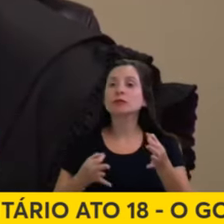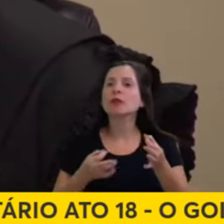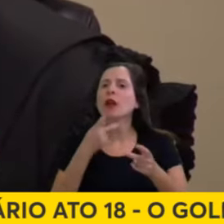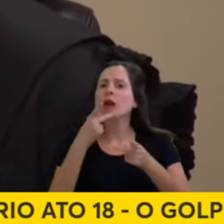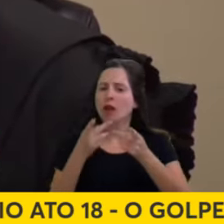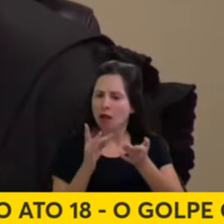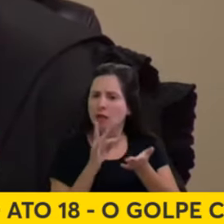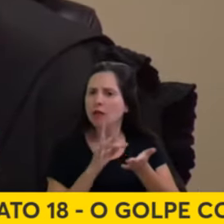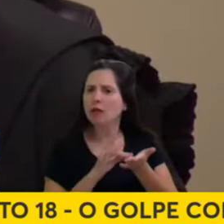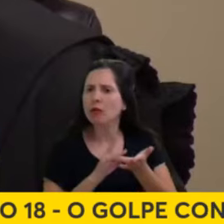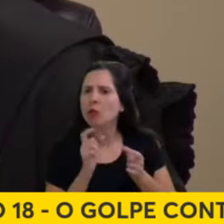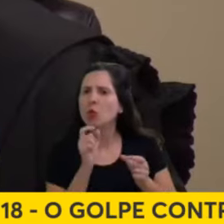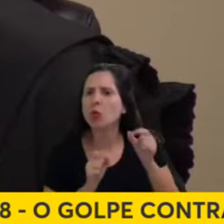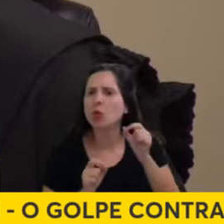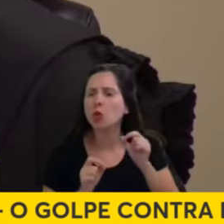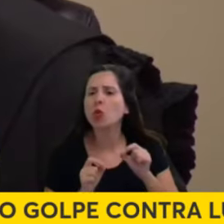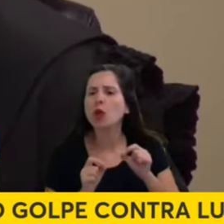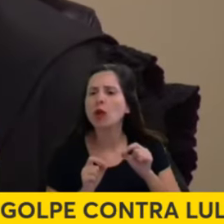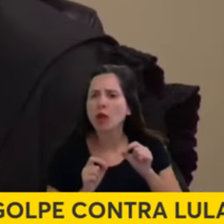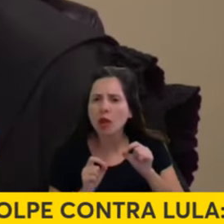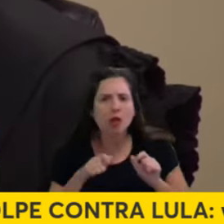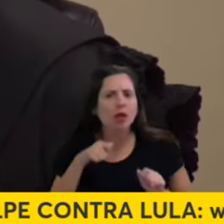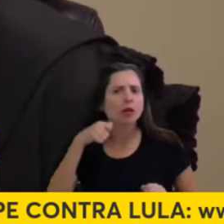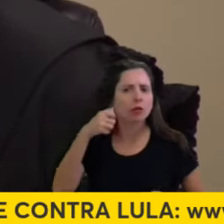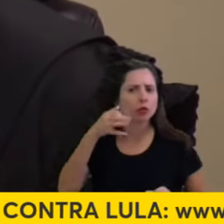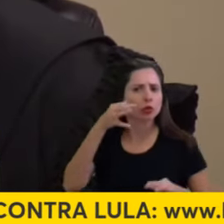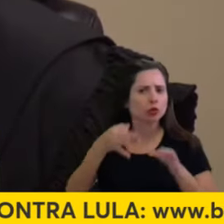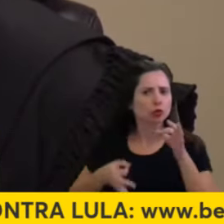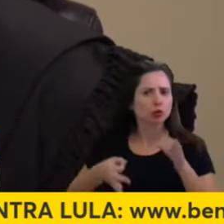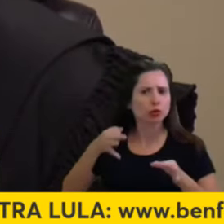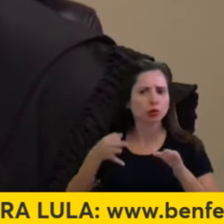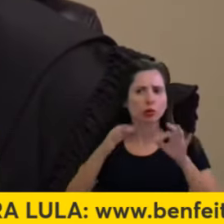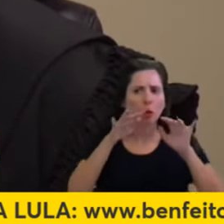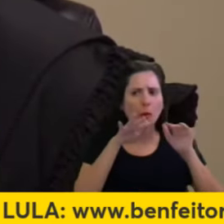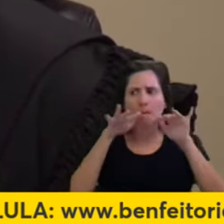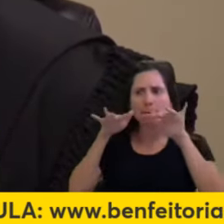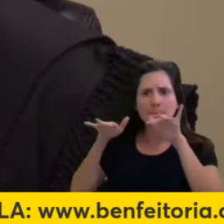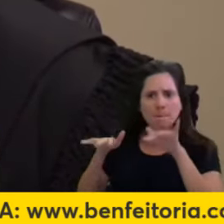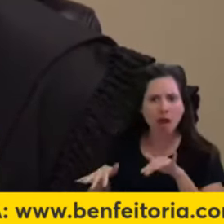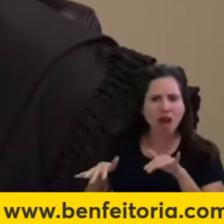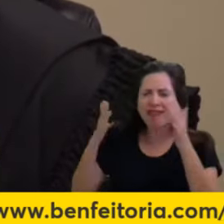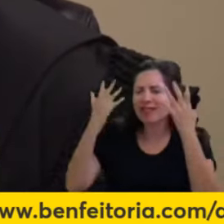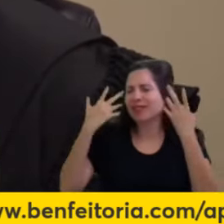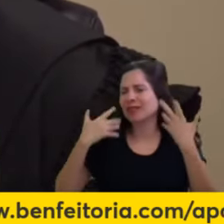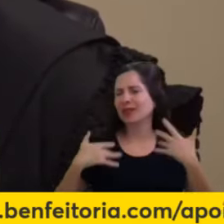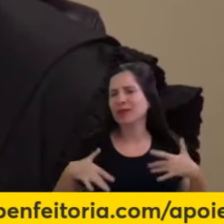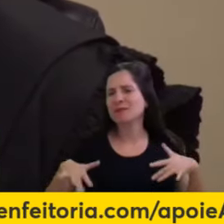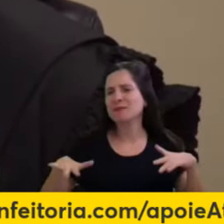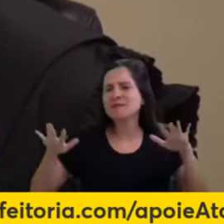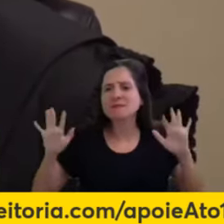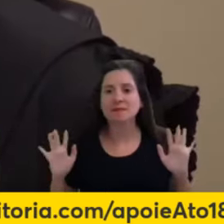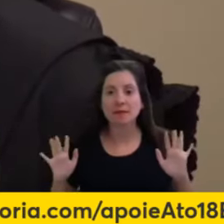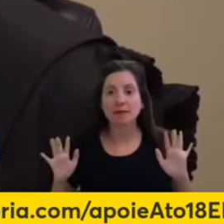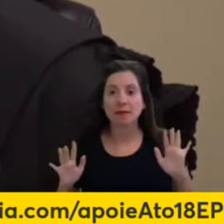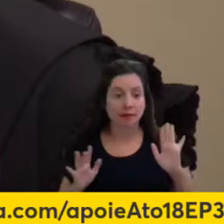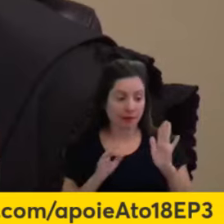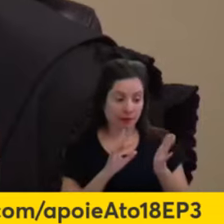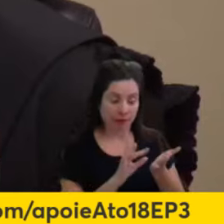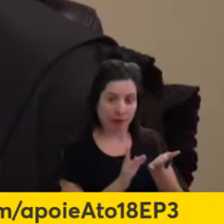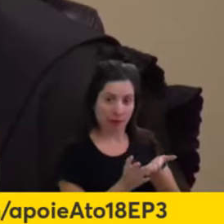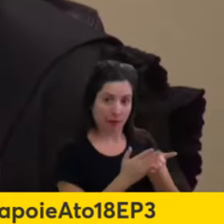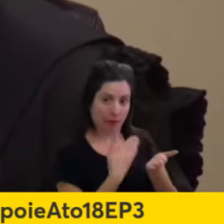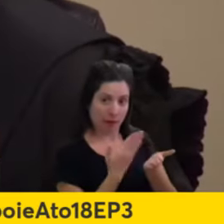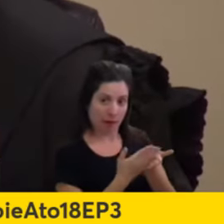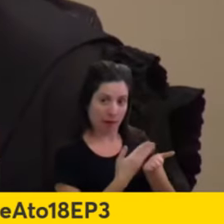o transbordamento da chamada Justiça do espetáculo acabou se tornando um fenômeno tão normal que ninguém faz caso página 103 105